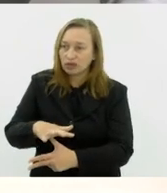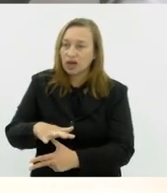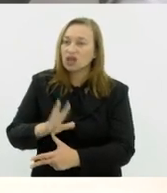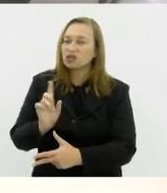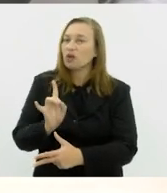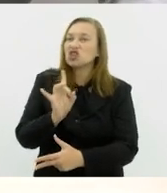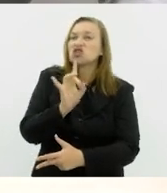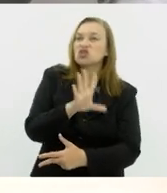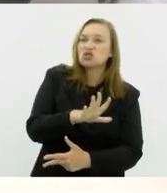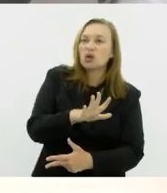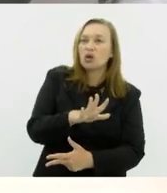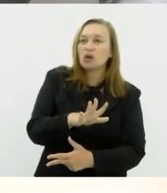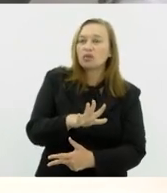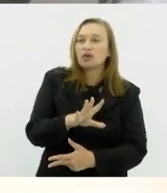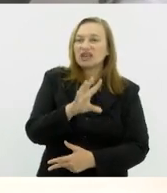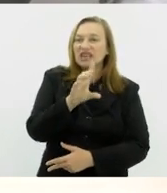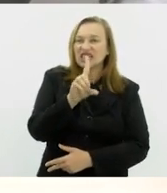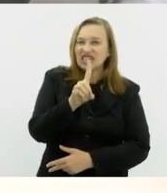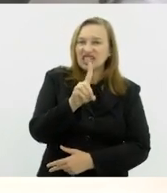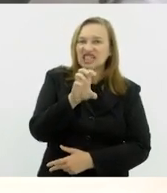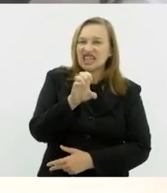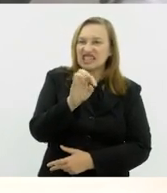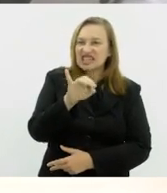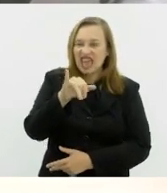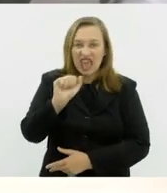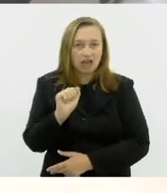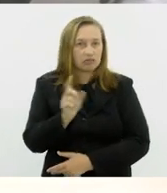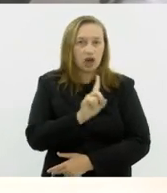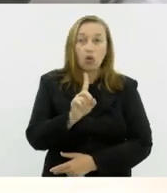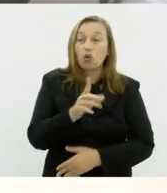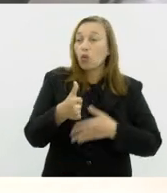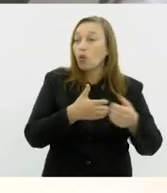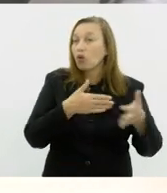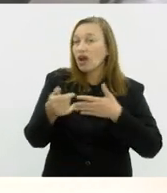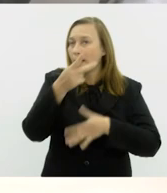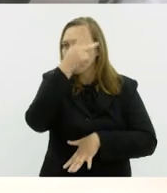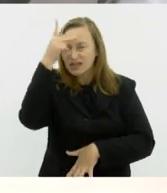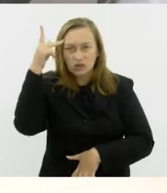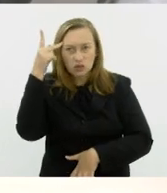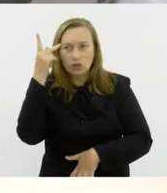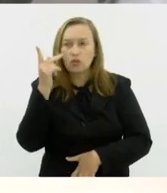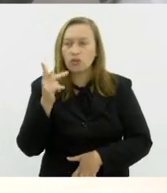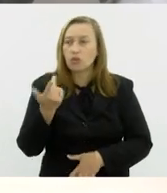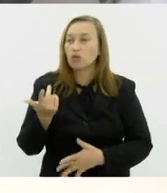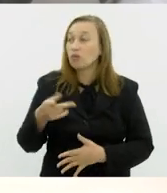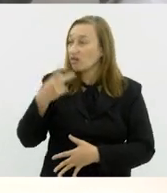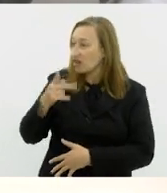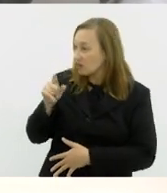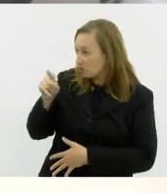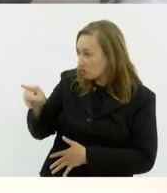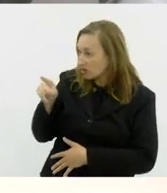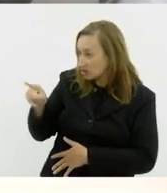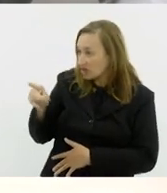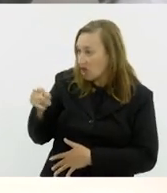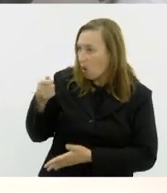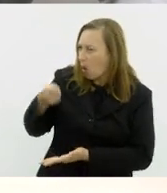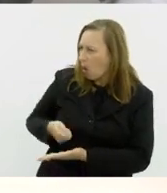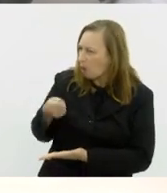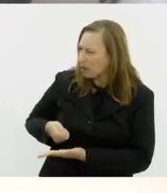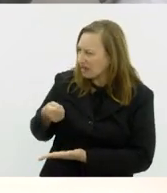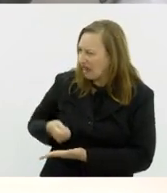a UDESEA. Qualquer cidadão, sem, como foi dito aqui por você, ser